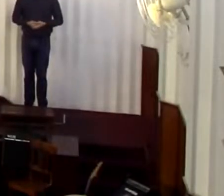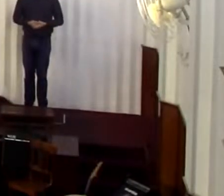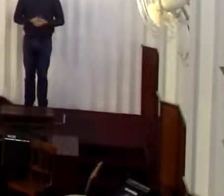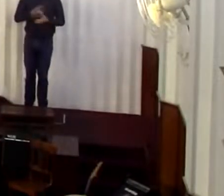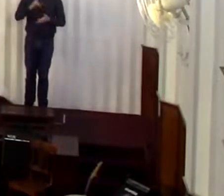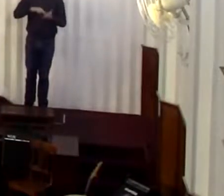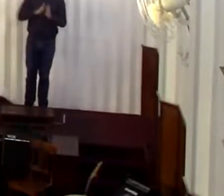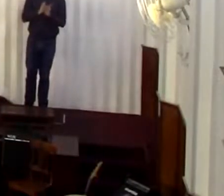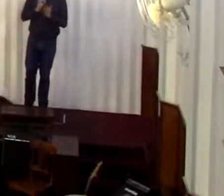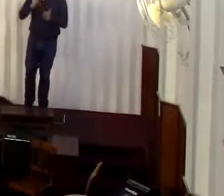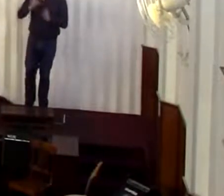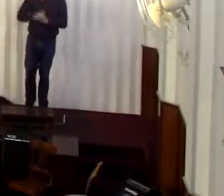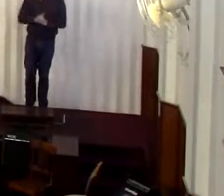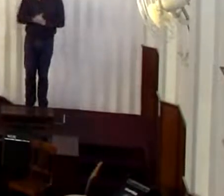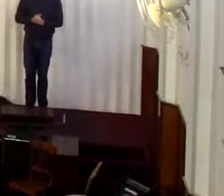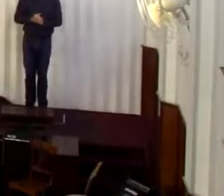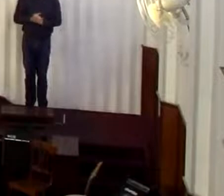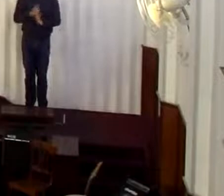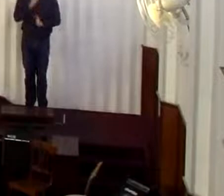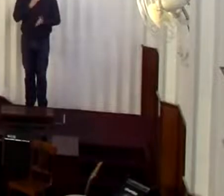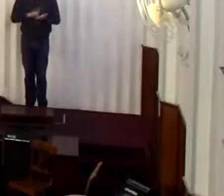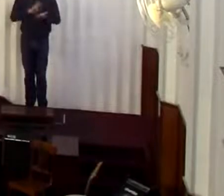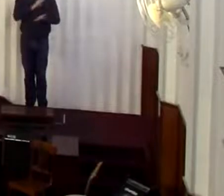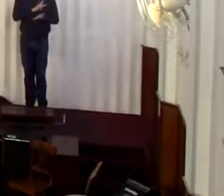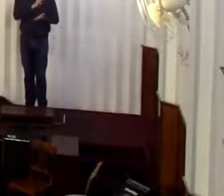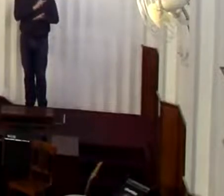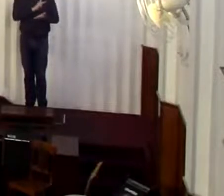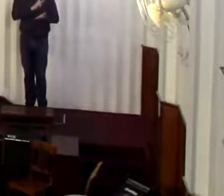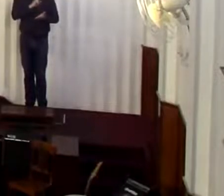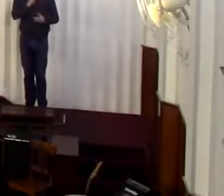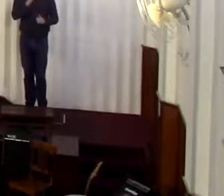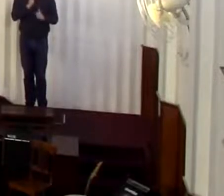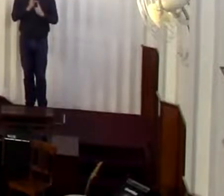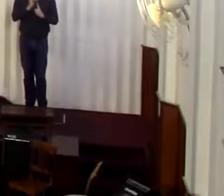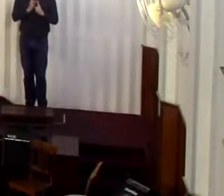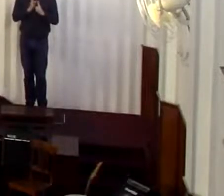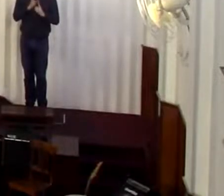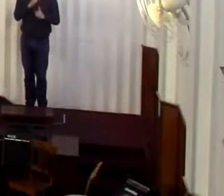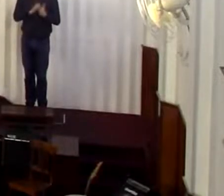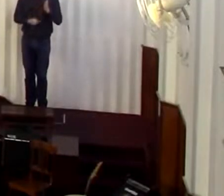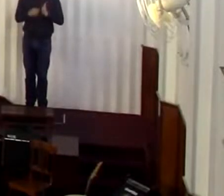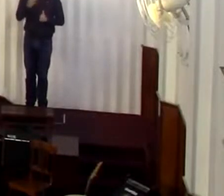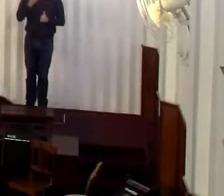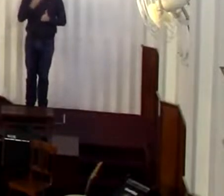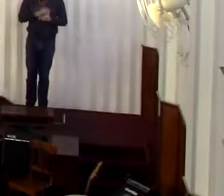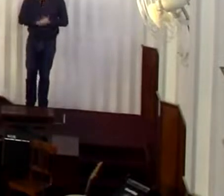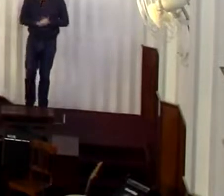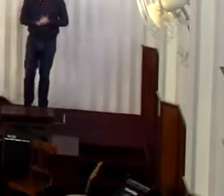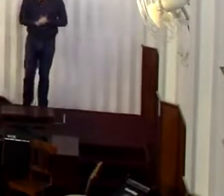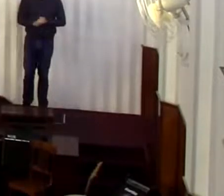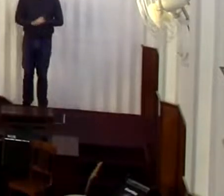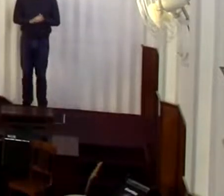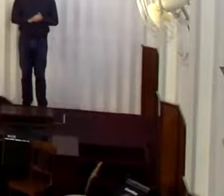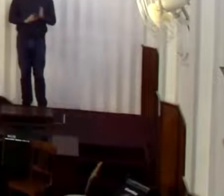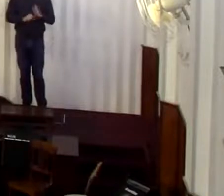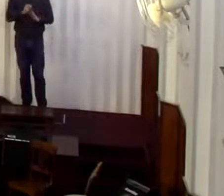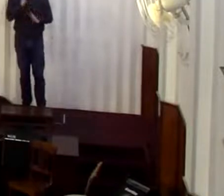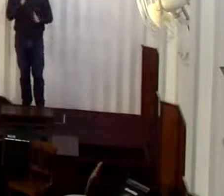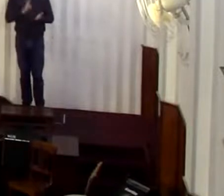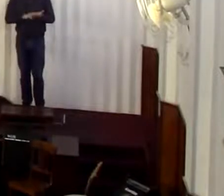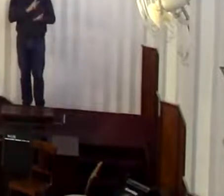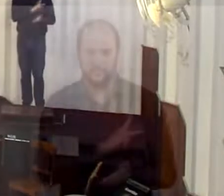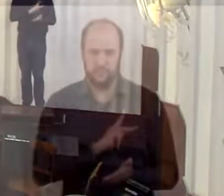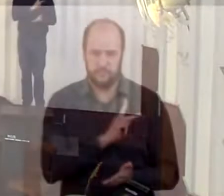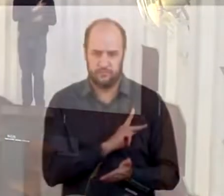Vamos abrir a palavra de Deus. Primeira carta de Paulo a Timóteo, capítulo 3. Primeira carta de Paulo